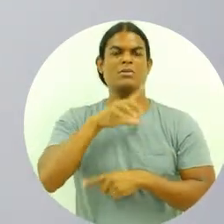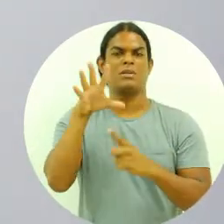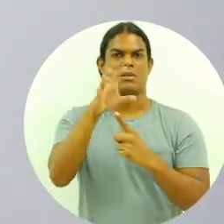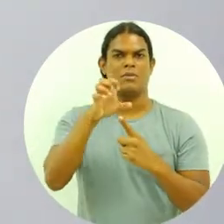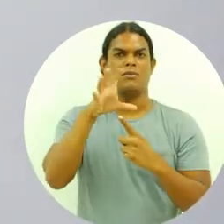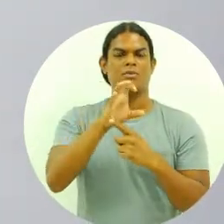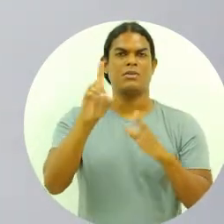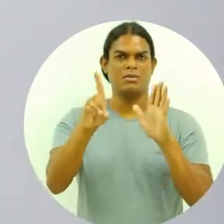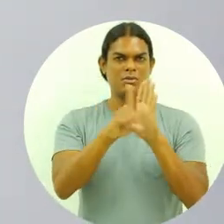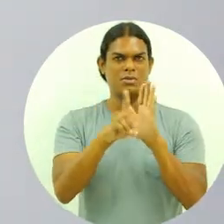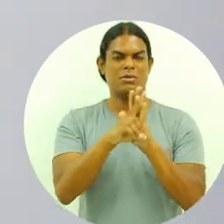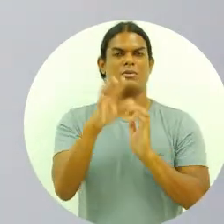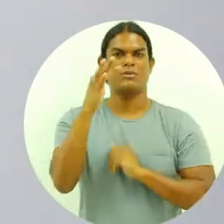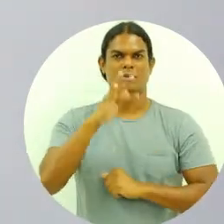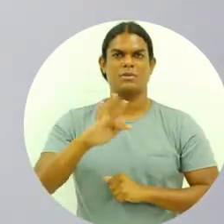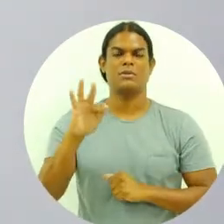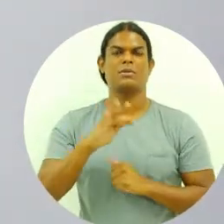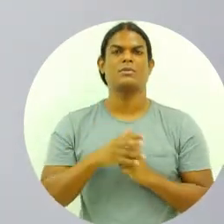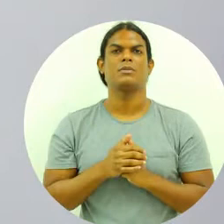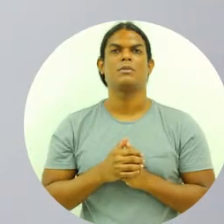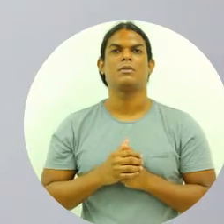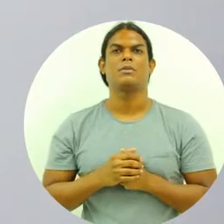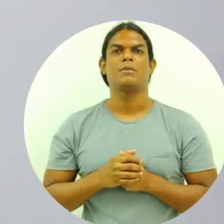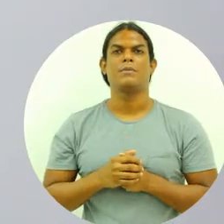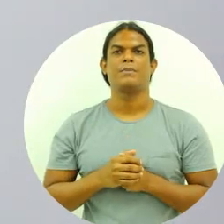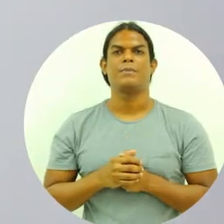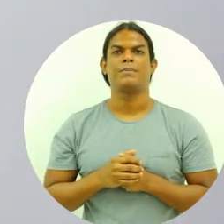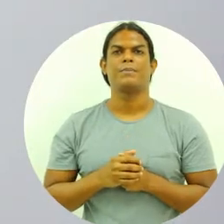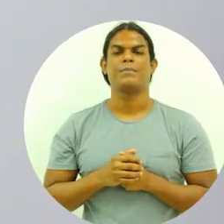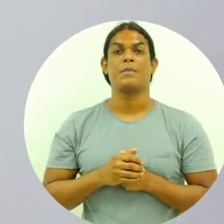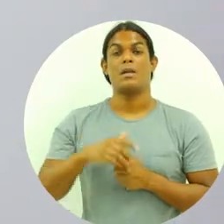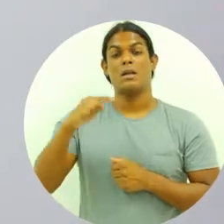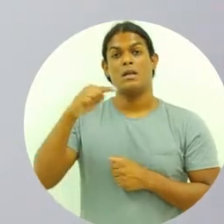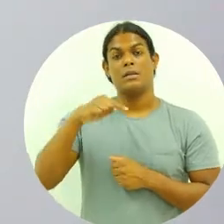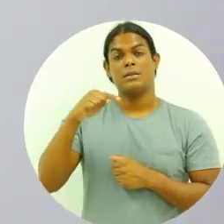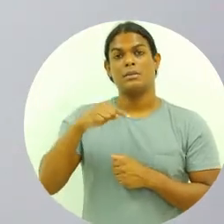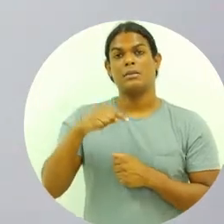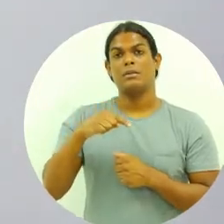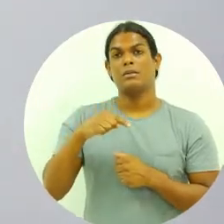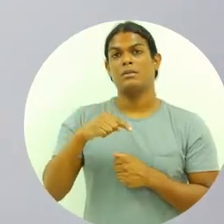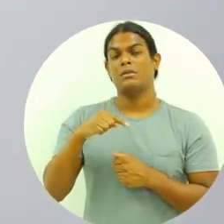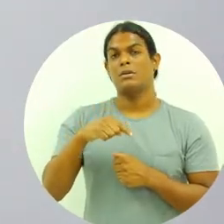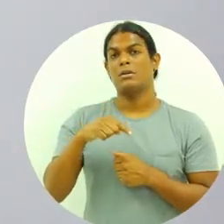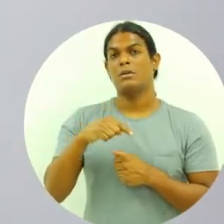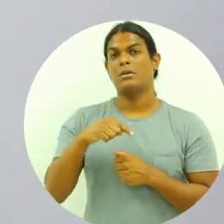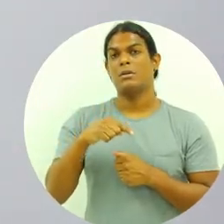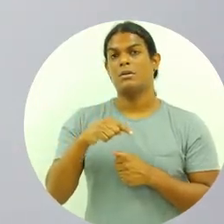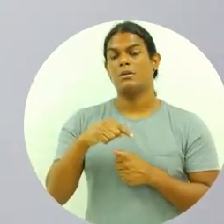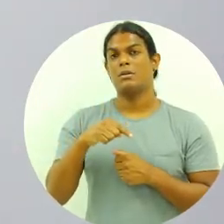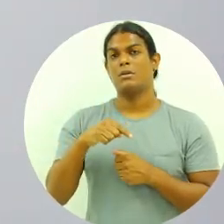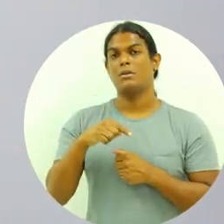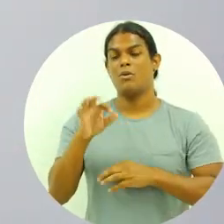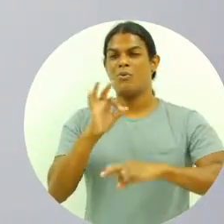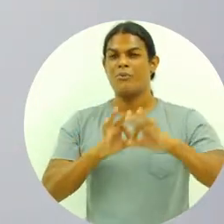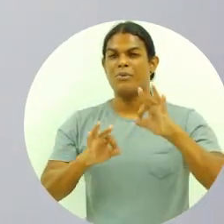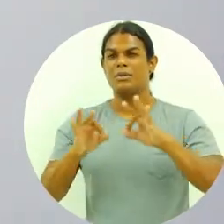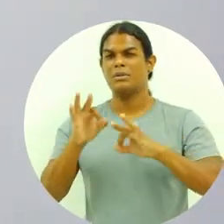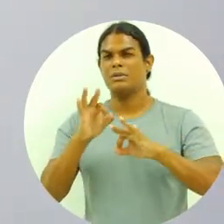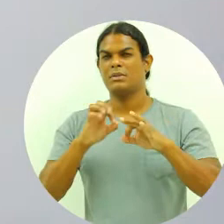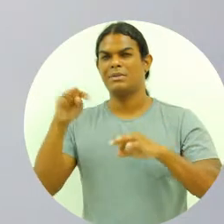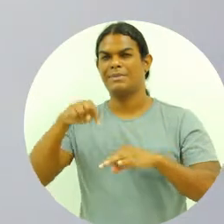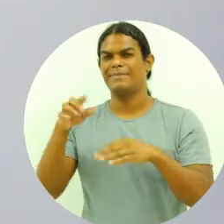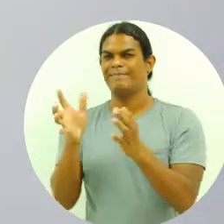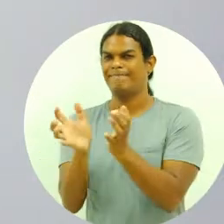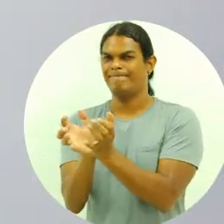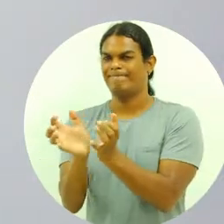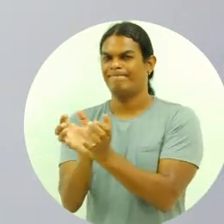enorme do direito francês. A partir desse momento, com essa regulação desse Estado que